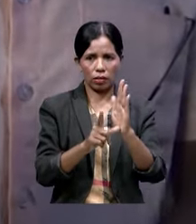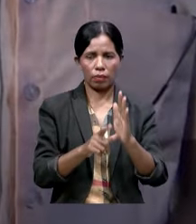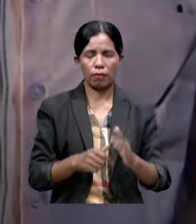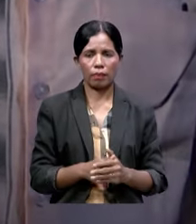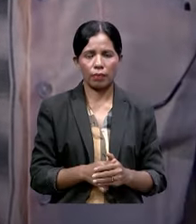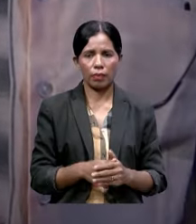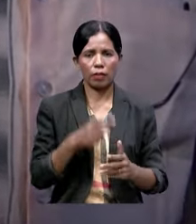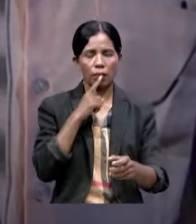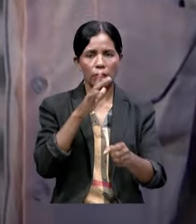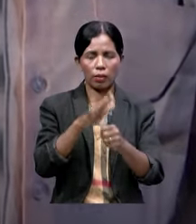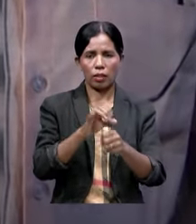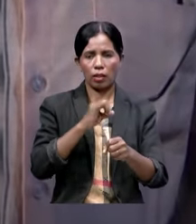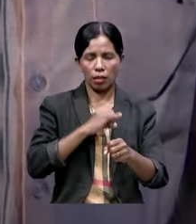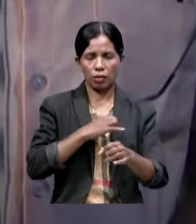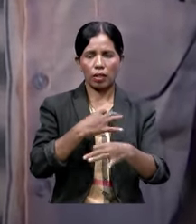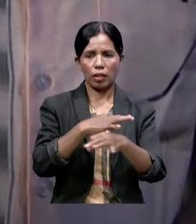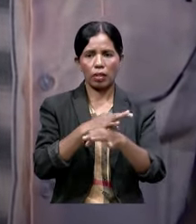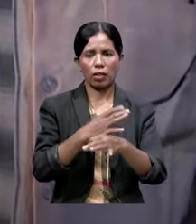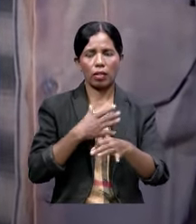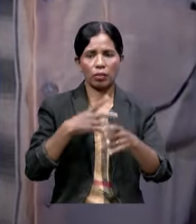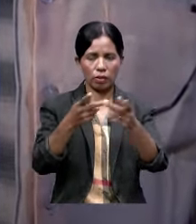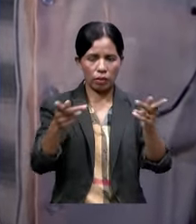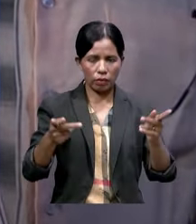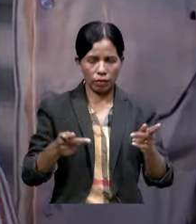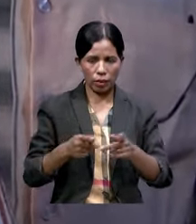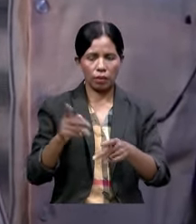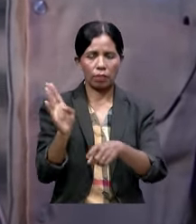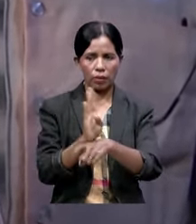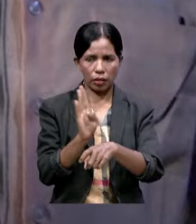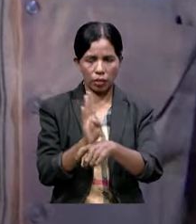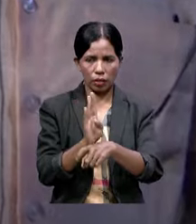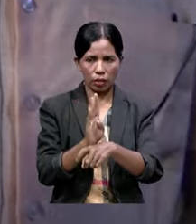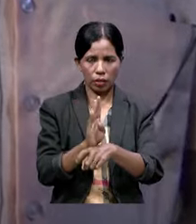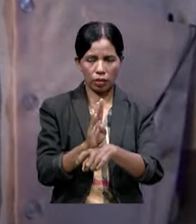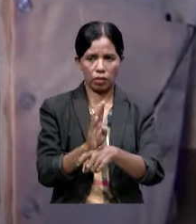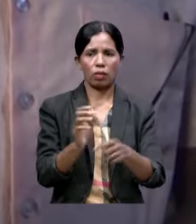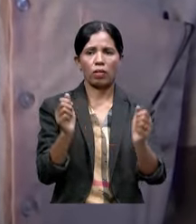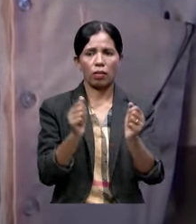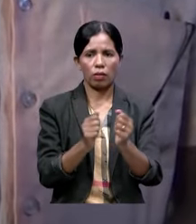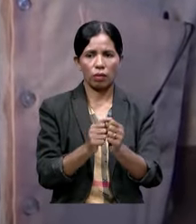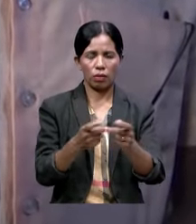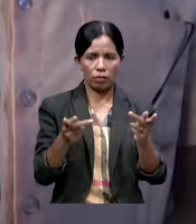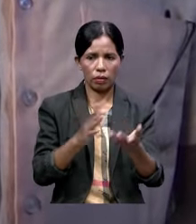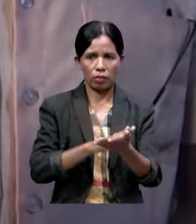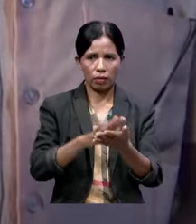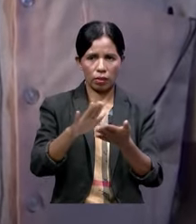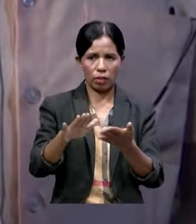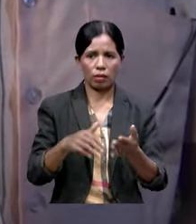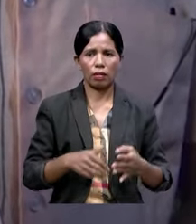Promete kata kau sehat ya, kau nyo fatin negosyo nebe, mako kondisyon